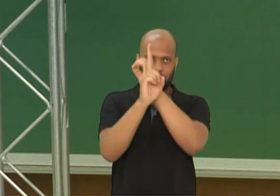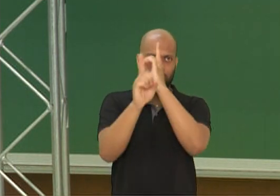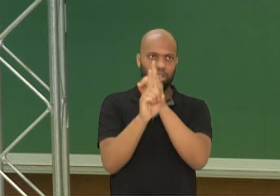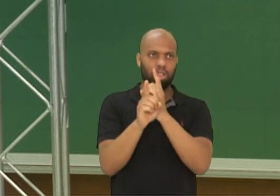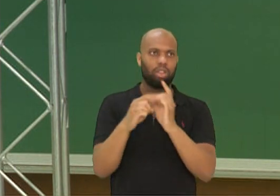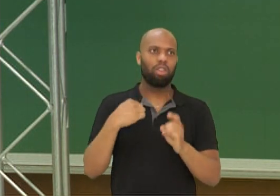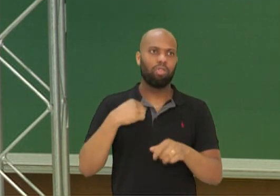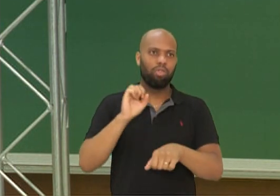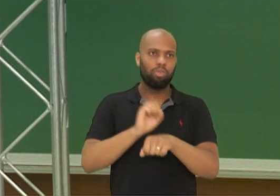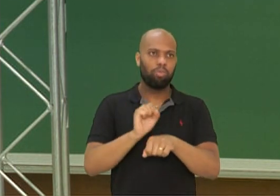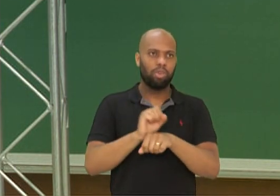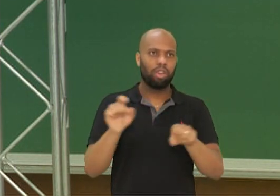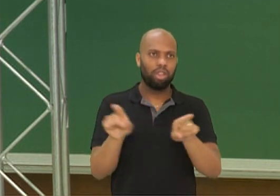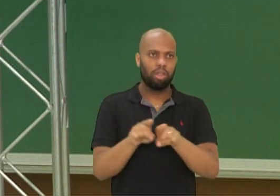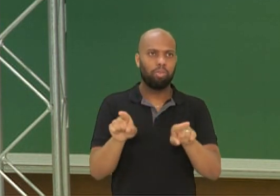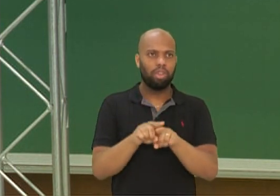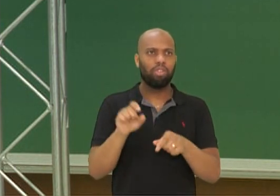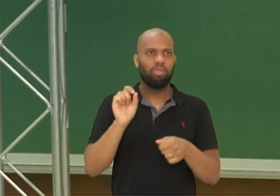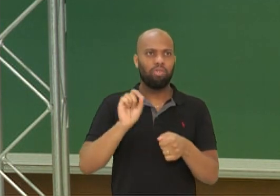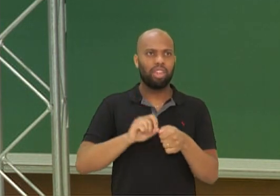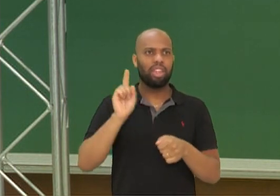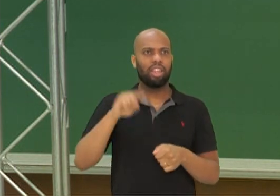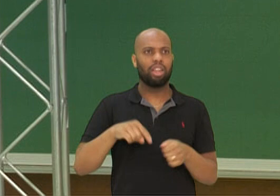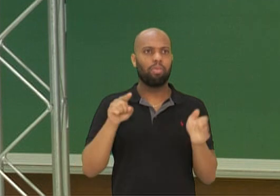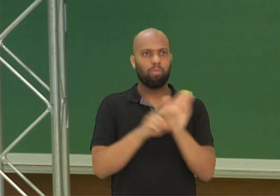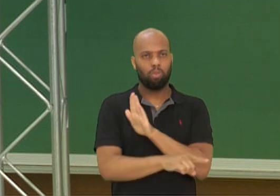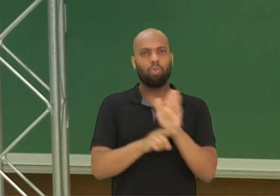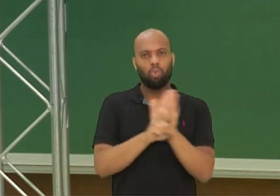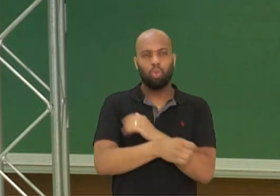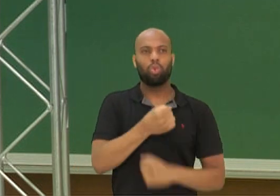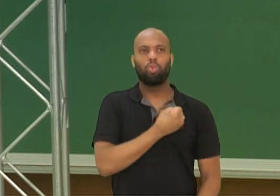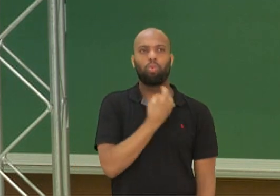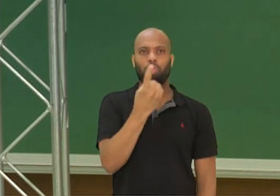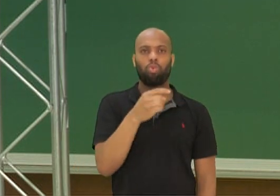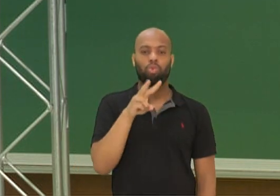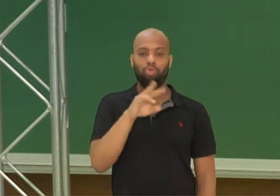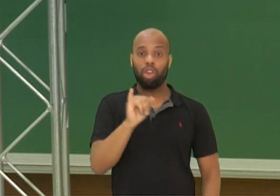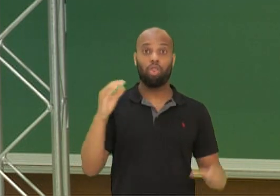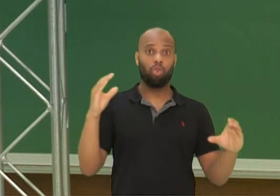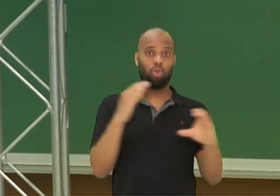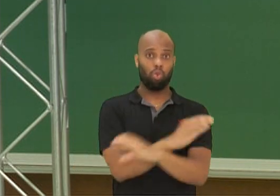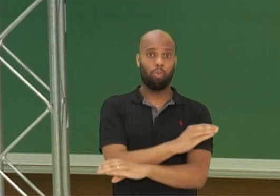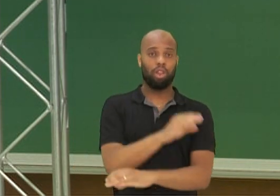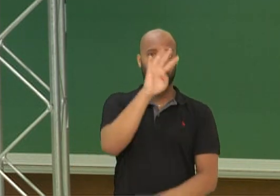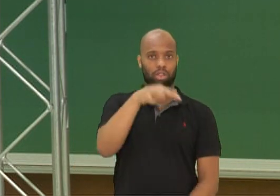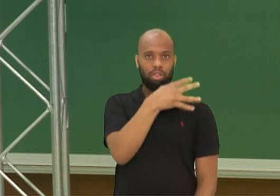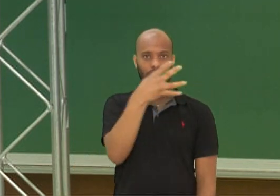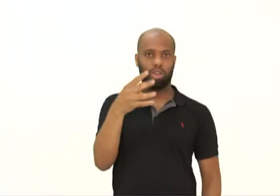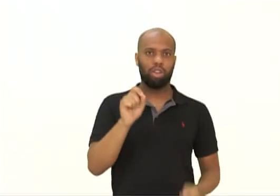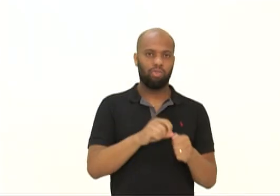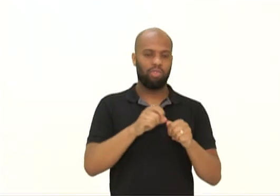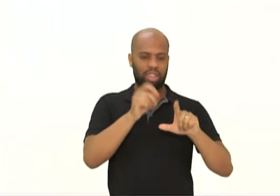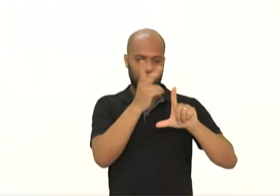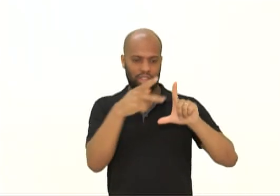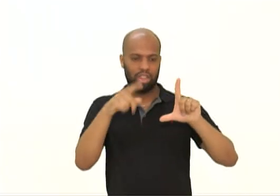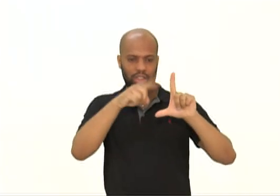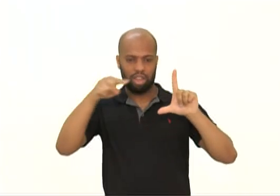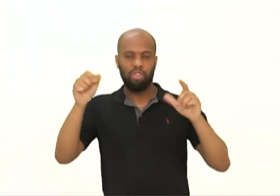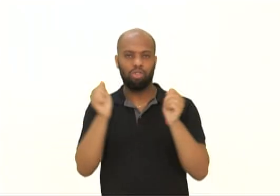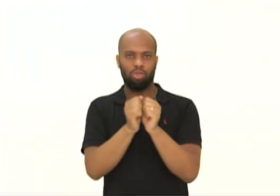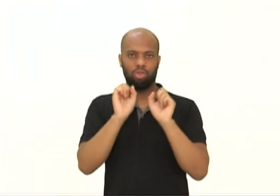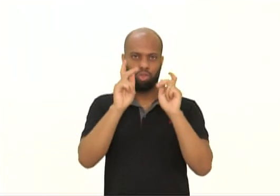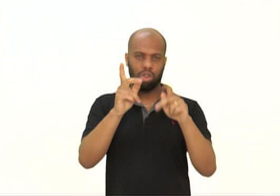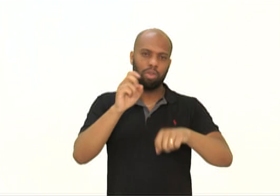até chamar de um exercício esse, ó. Exercício 1, você vai completar esse quadro para a gente montar o gráfico juntos,